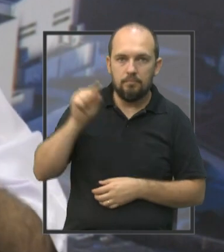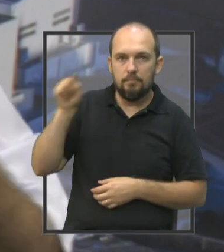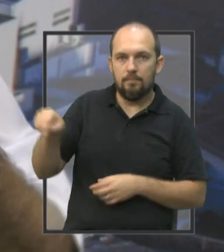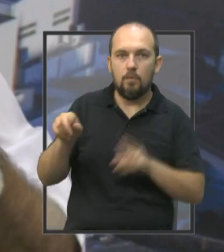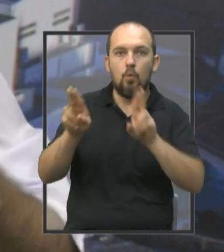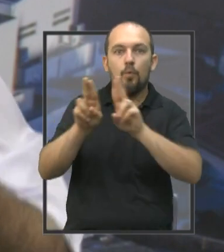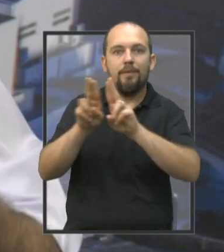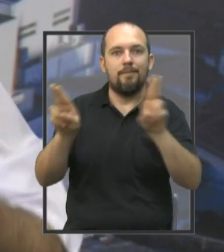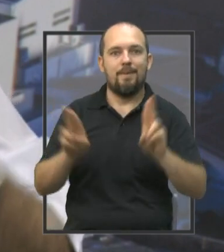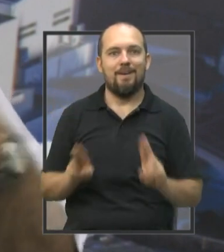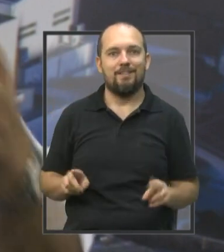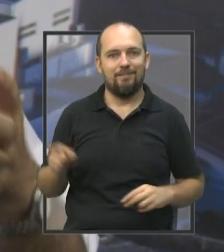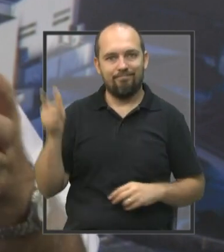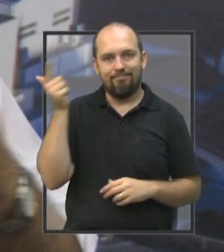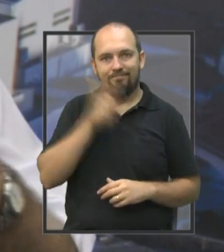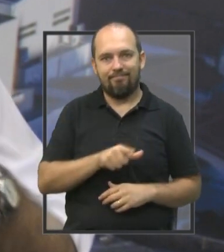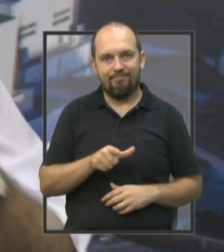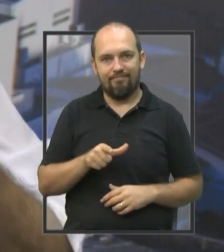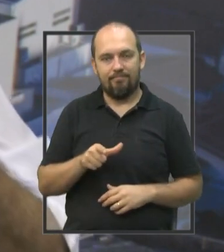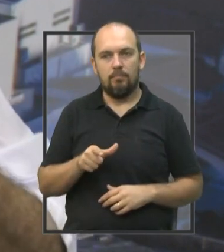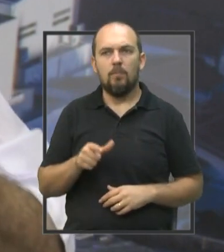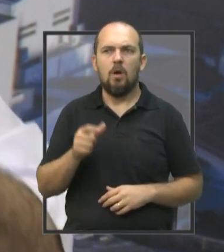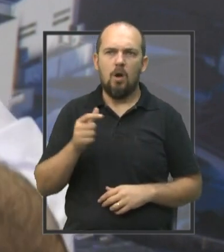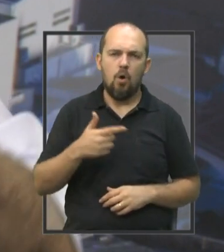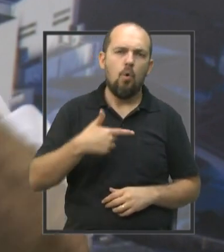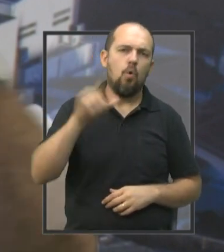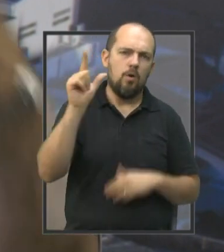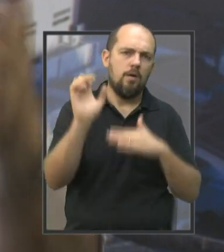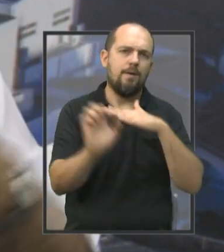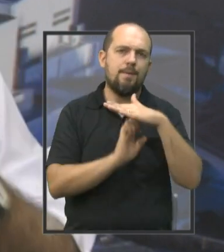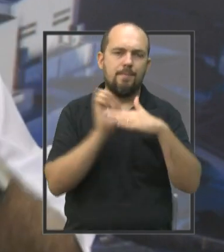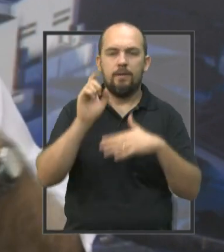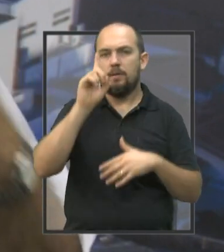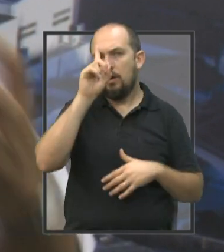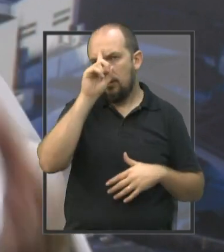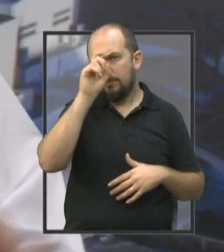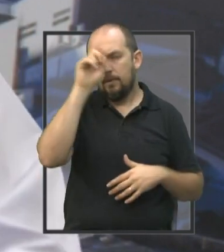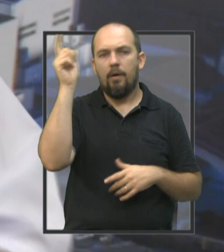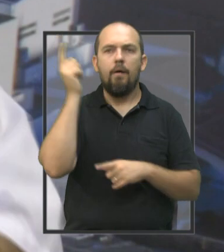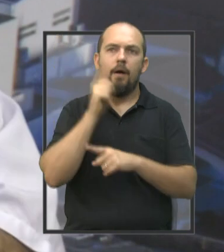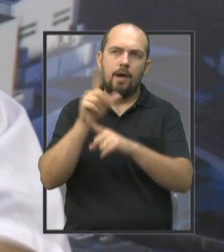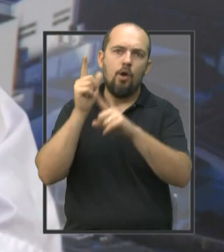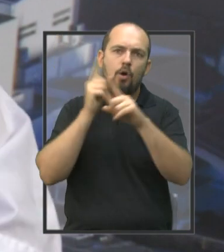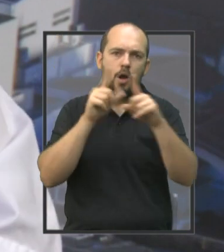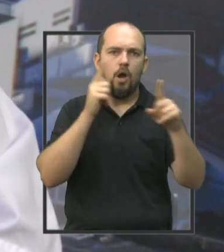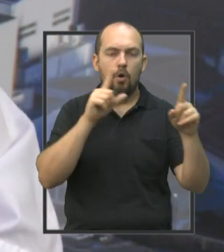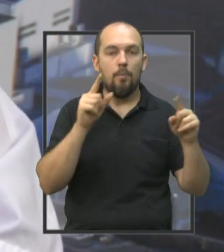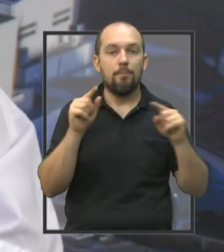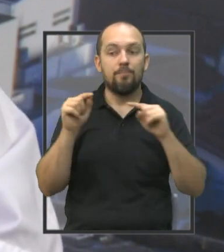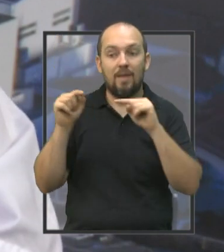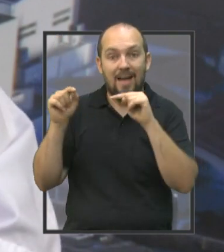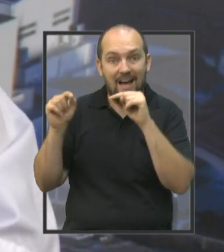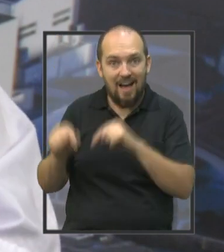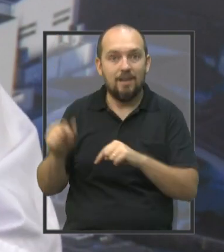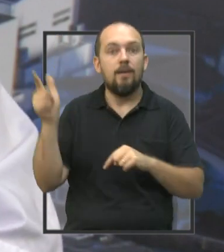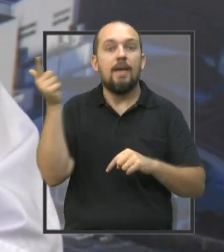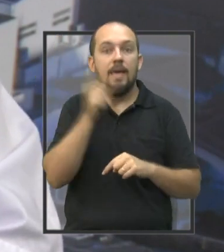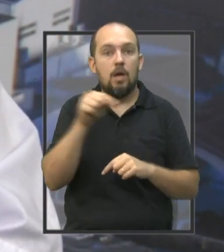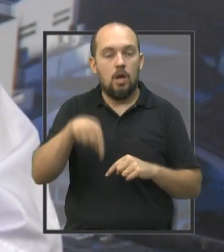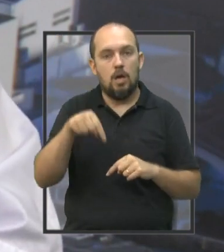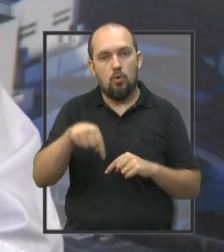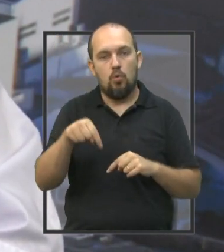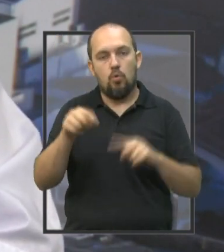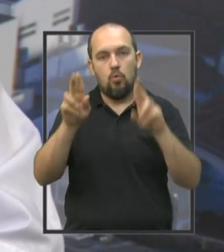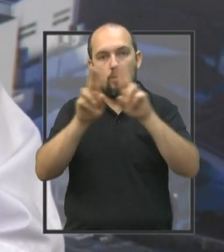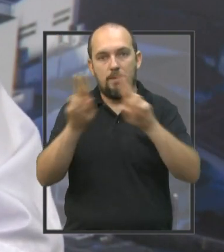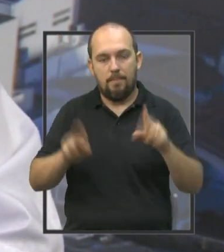Alguns setores, outras firmas, outros hospital, outra coisa, ganharam outro lugar. A Unimed ganhou